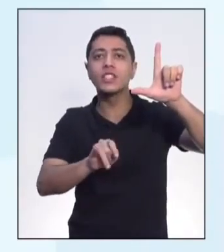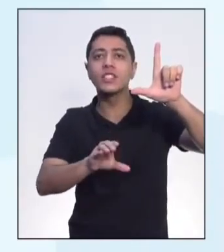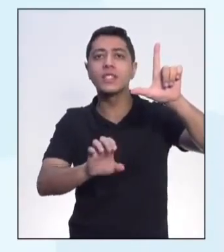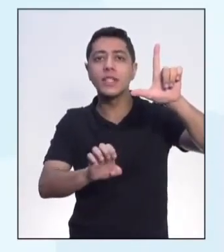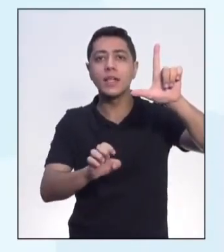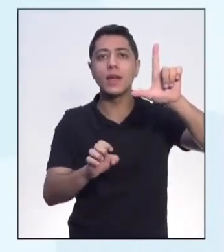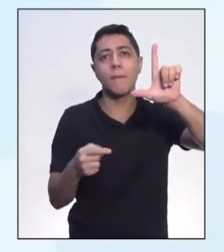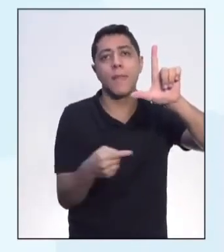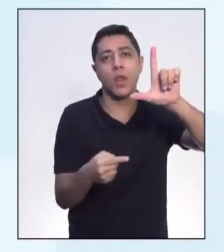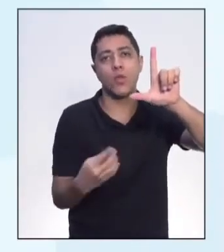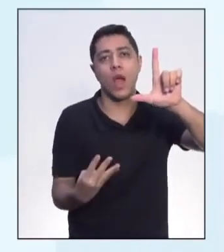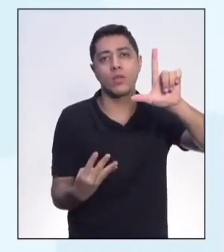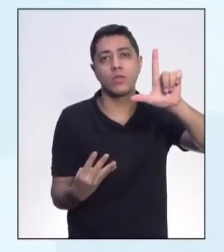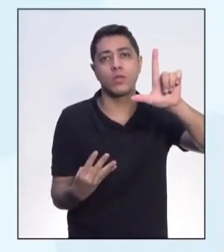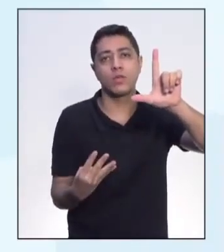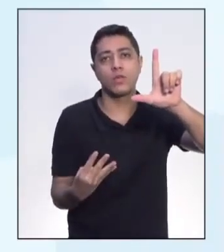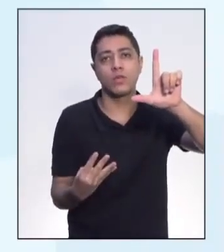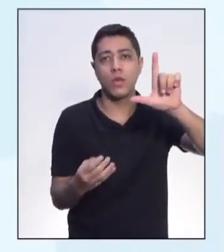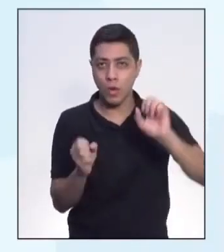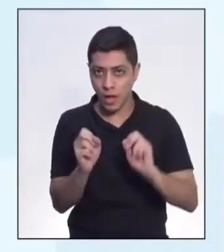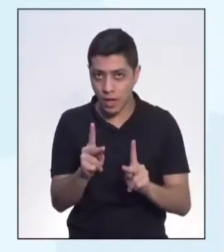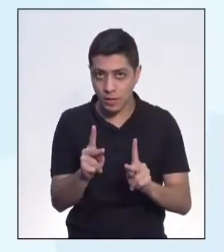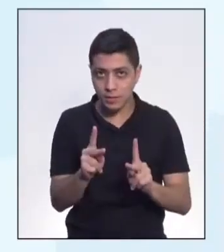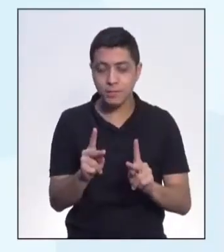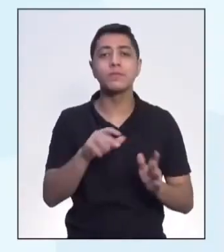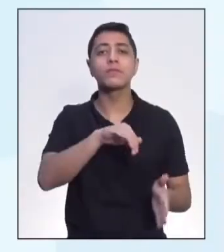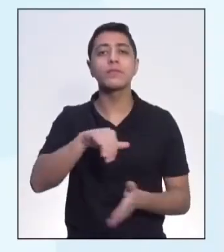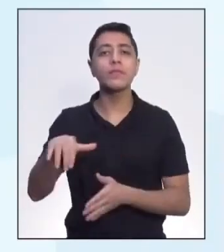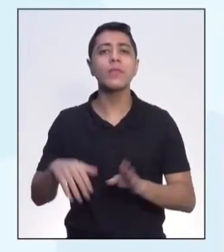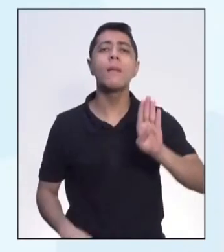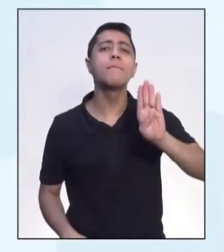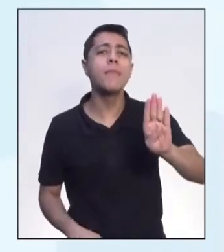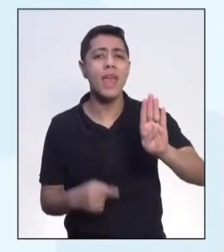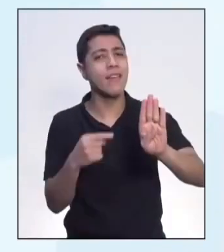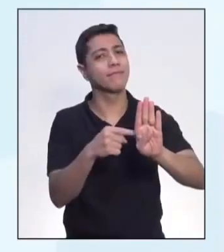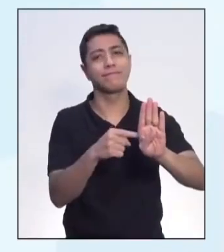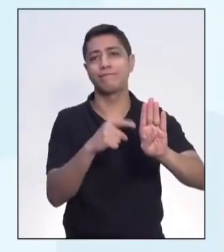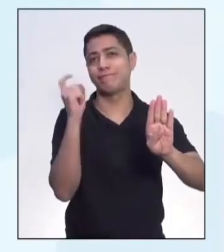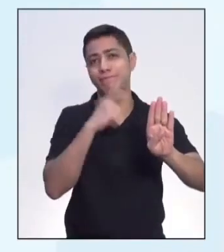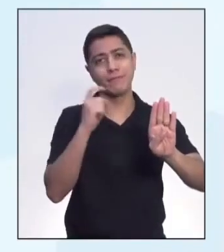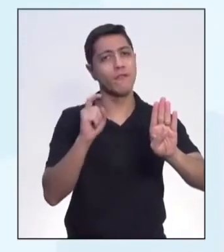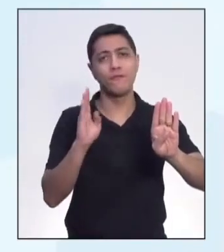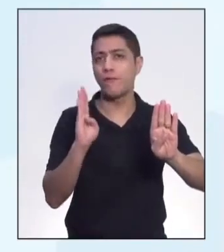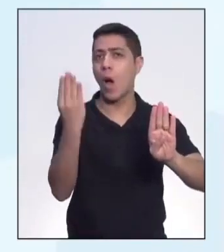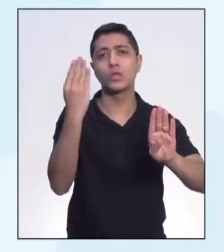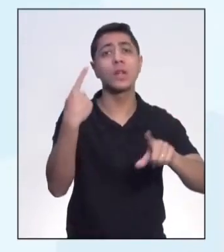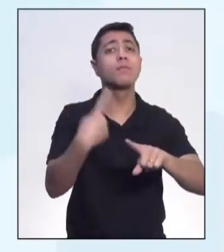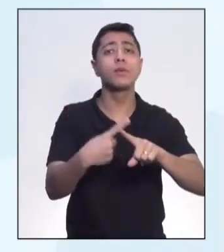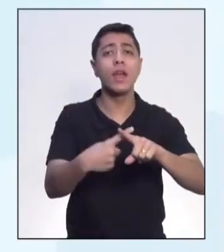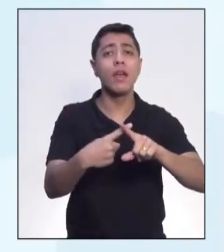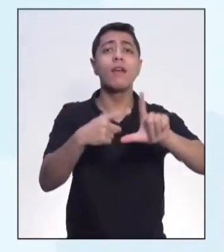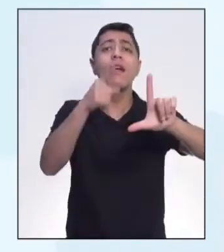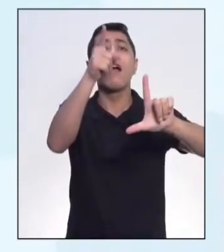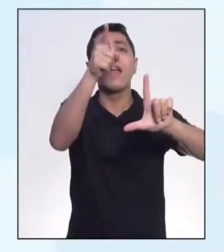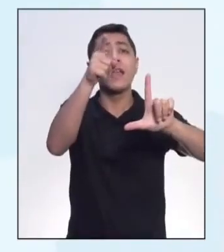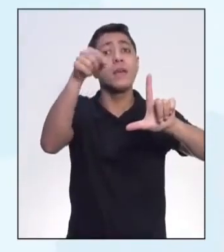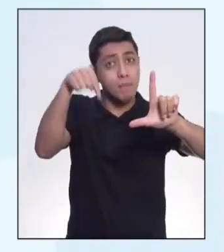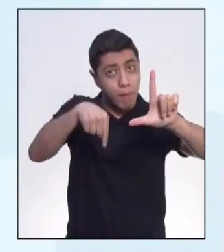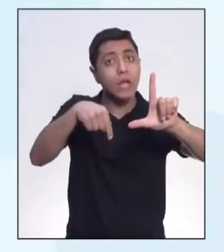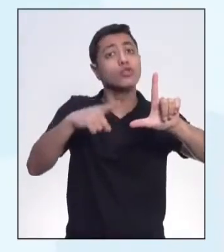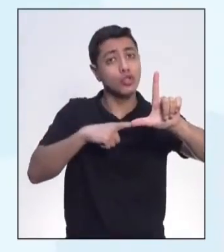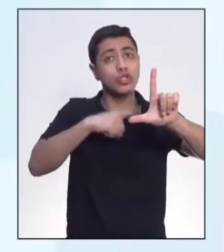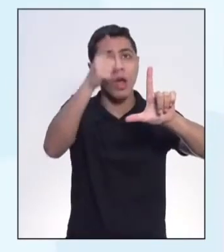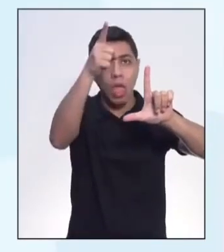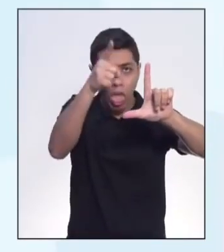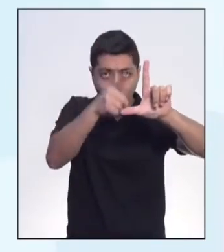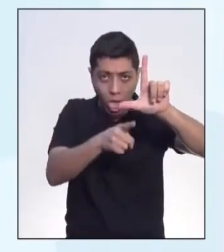baixo, por que é falsa? Porque ela só toca, ela não cruza o eixo. Vamos para uma última atividade, atividade 4, põe na